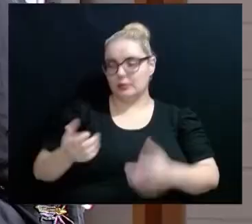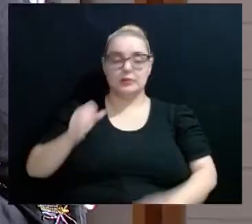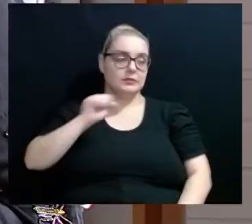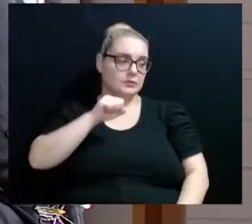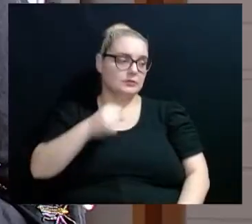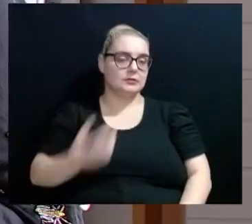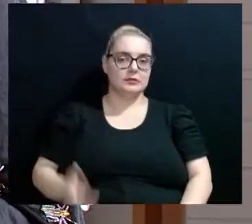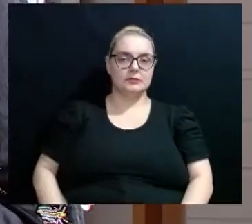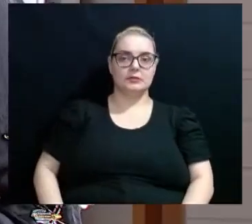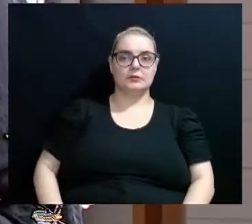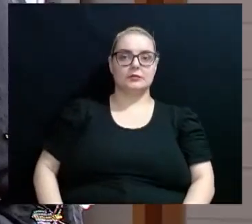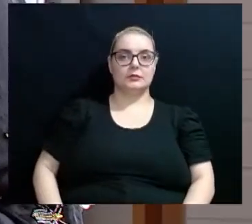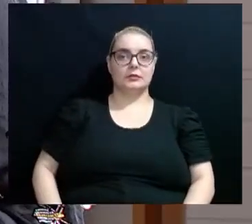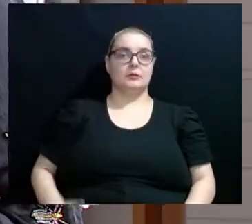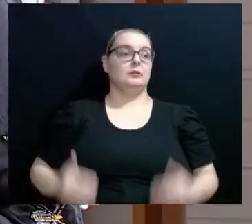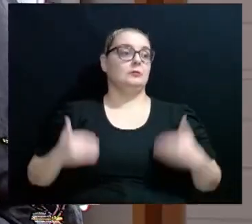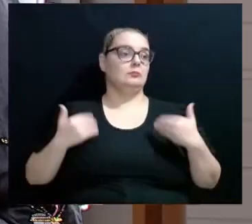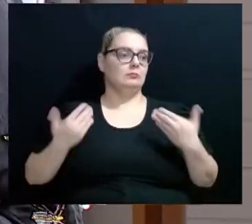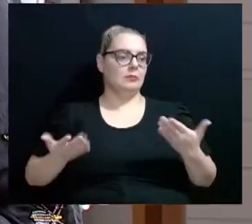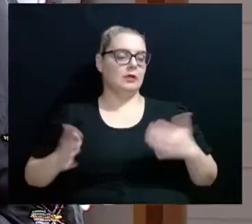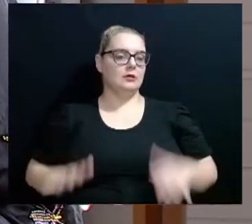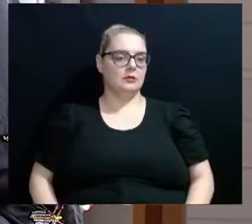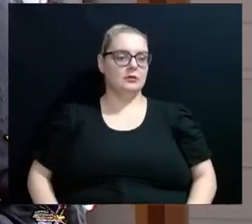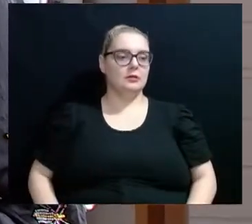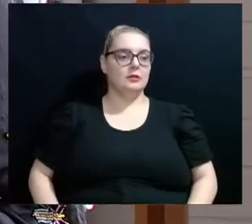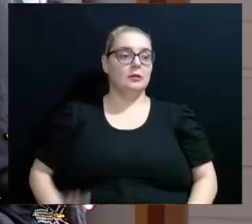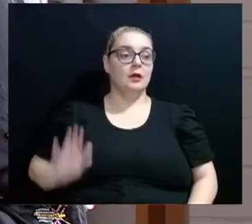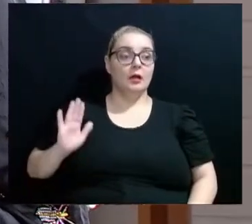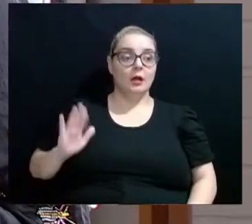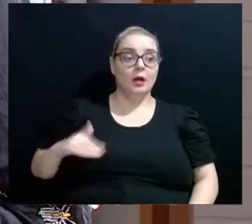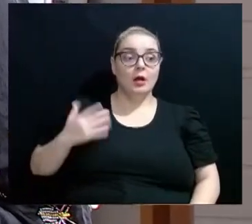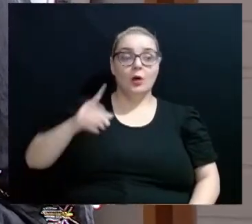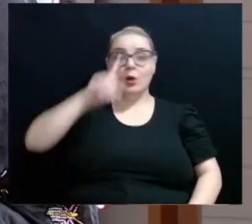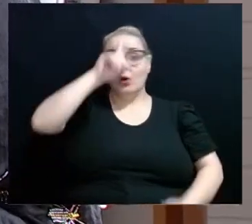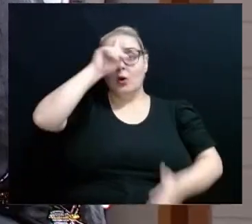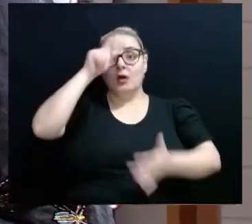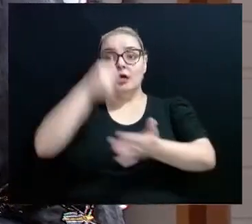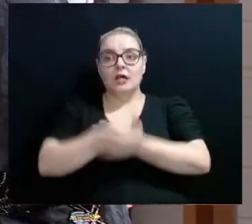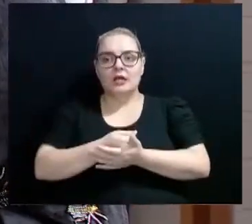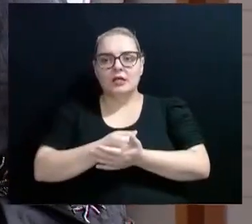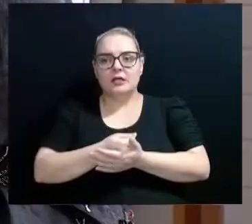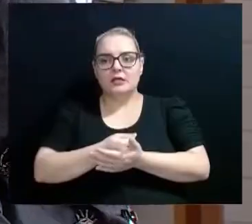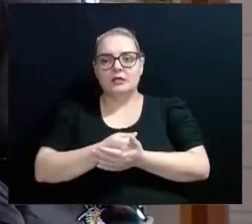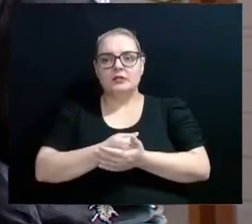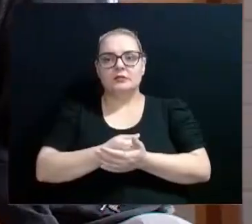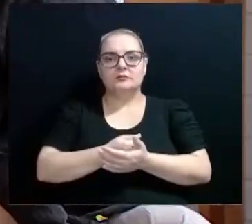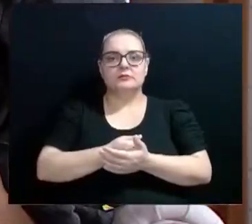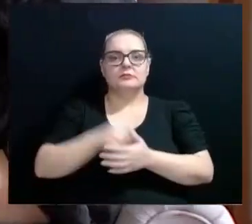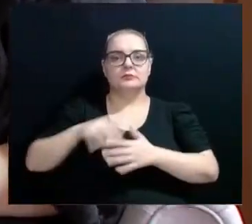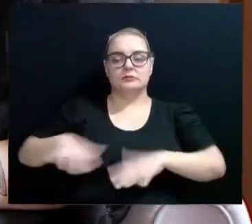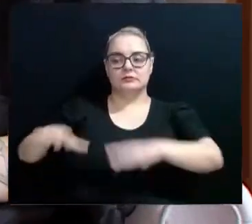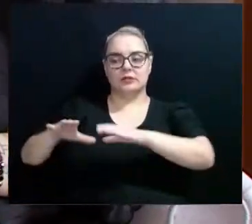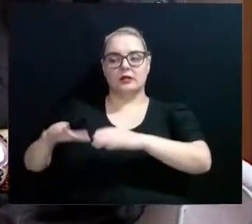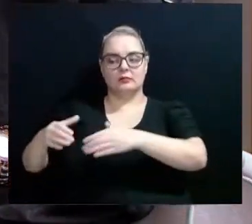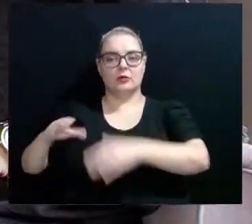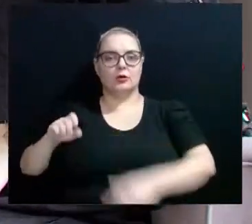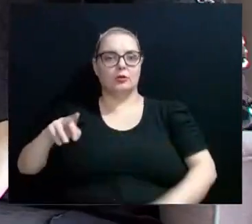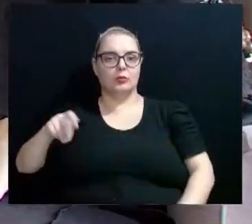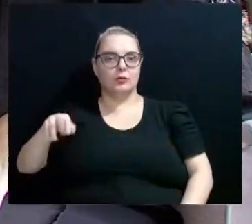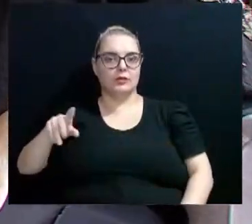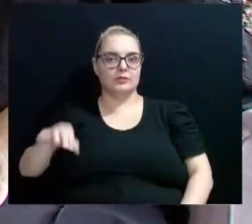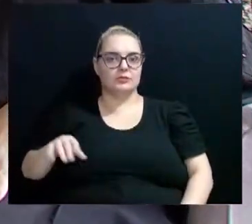no todo mês, né? Sim, sim. Mas e aí, quando você decide efetivamente se desligar do